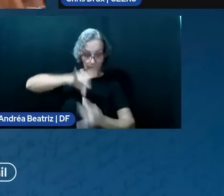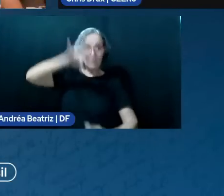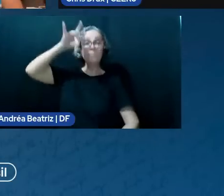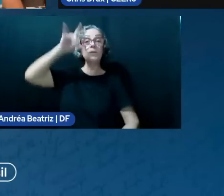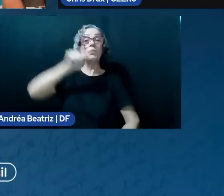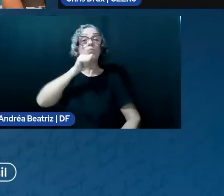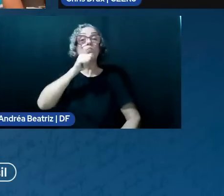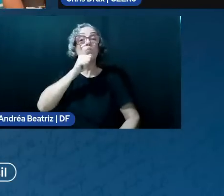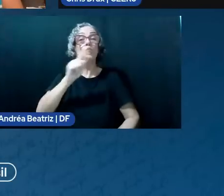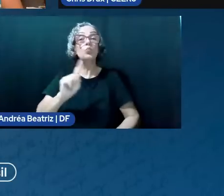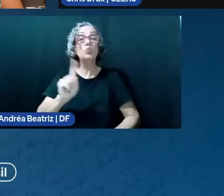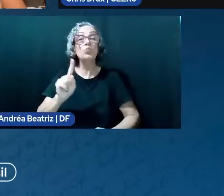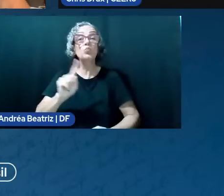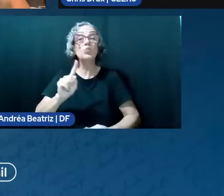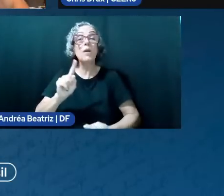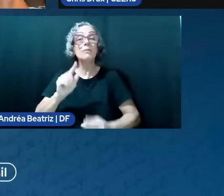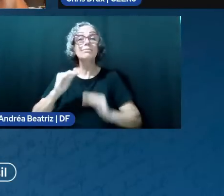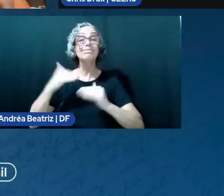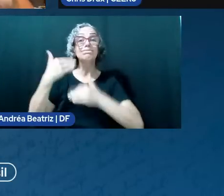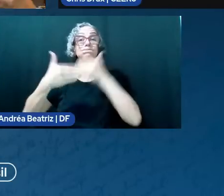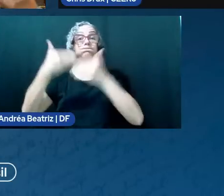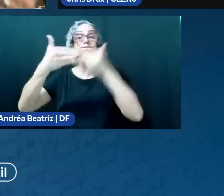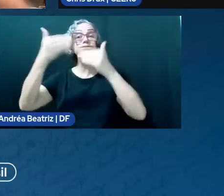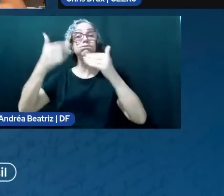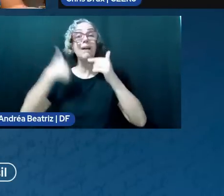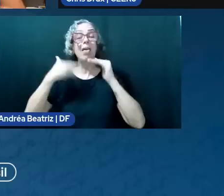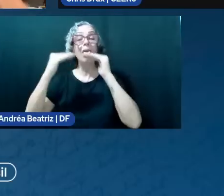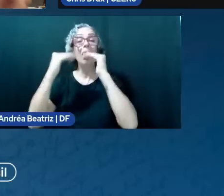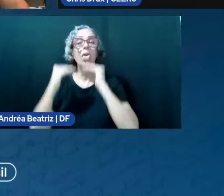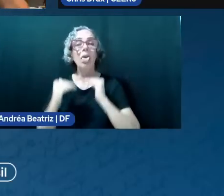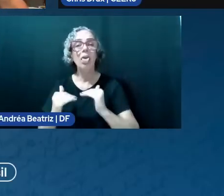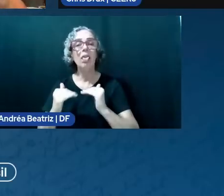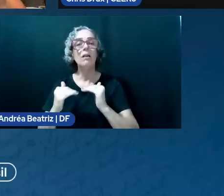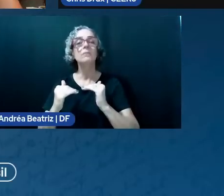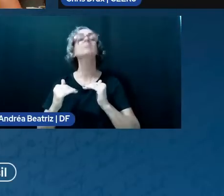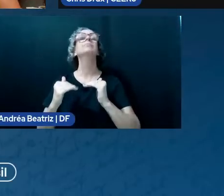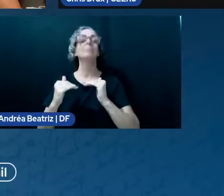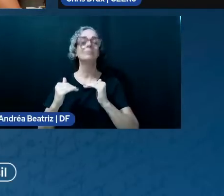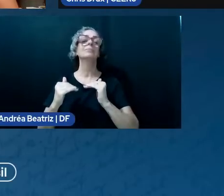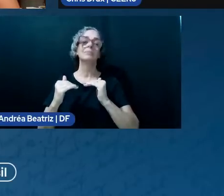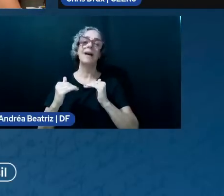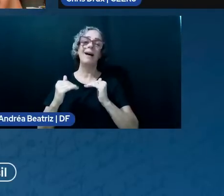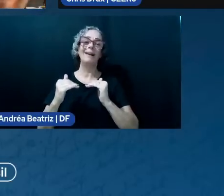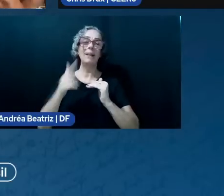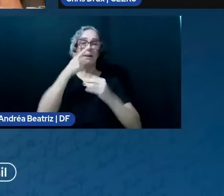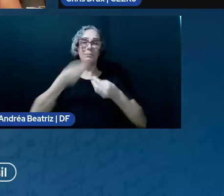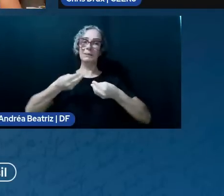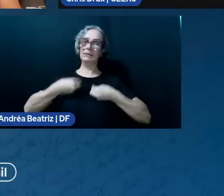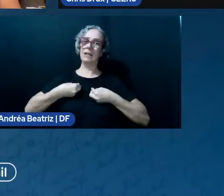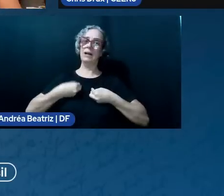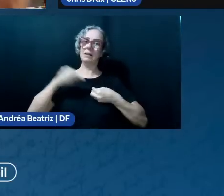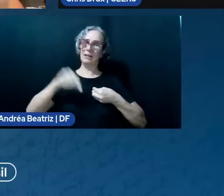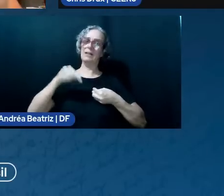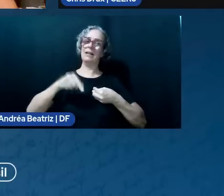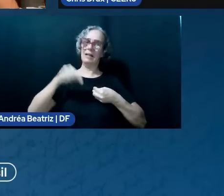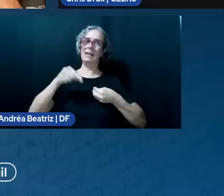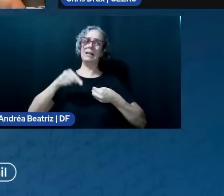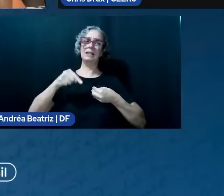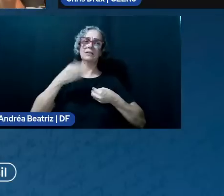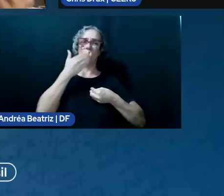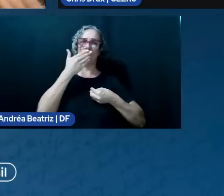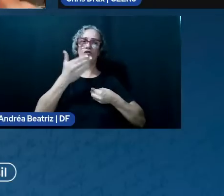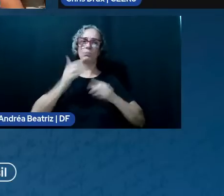bem baixo, esse tipo de atividade é perigosa. Elas não são úteis, elas